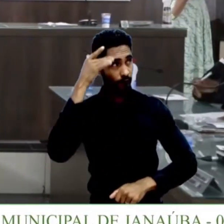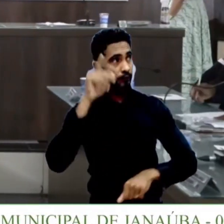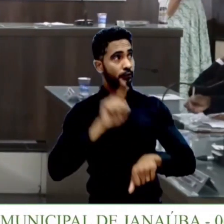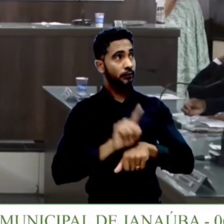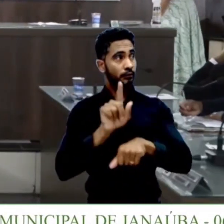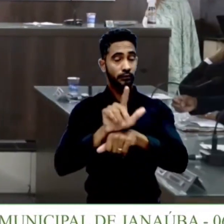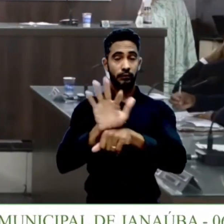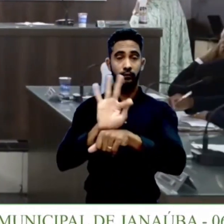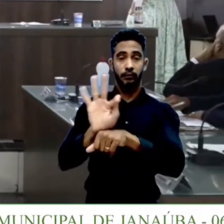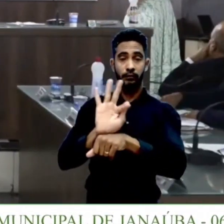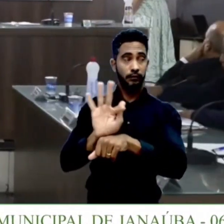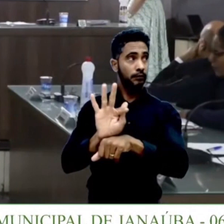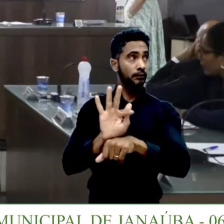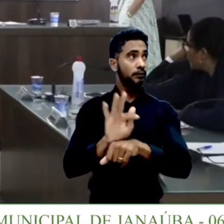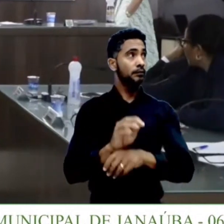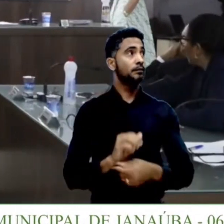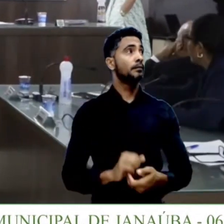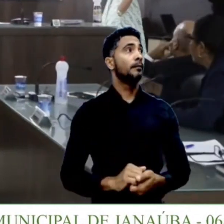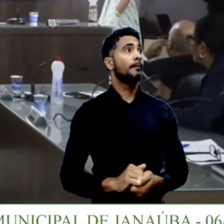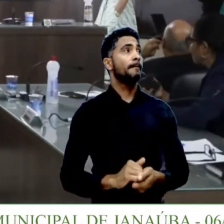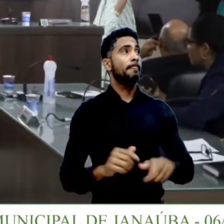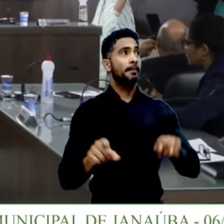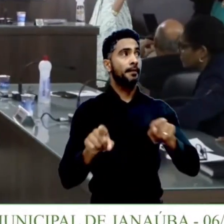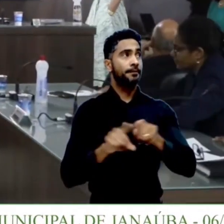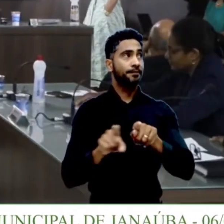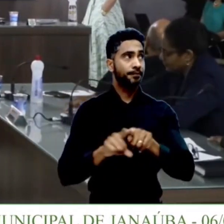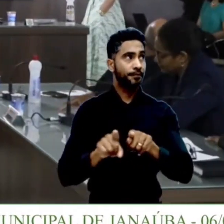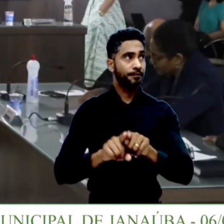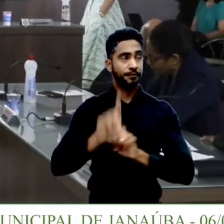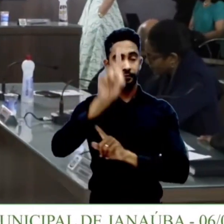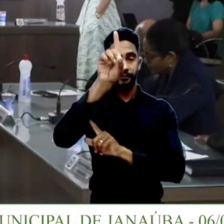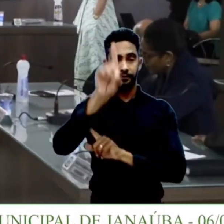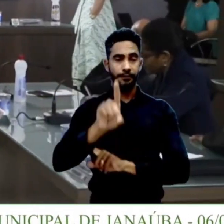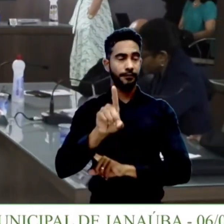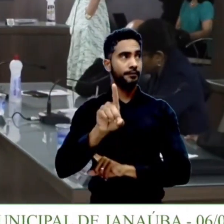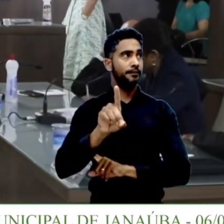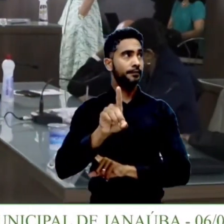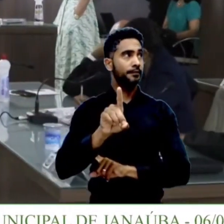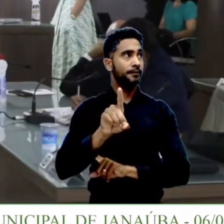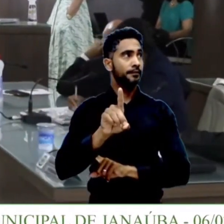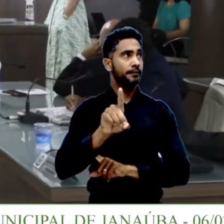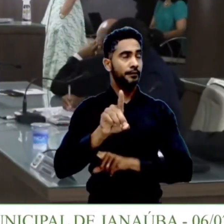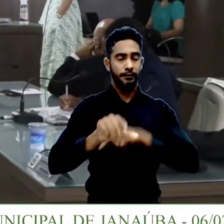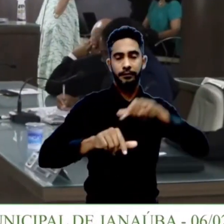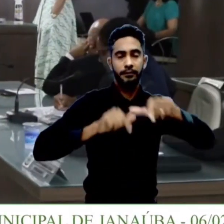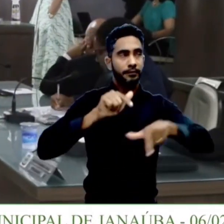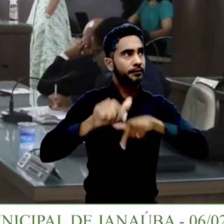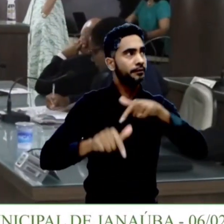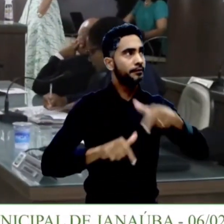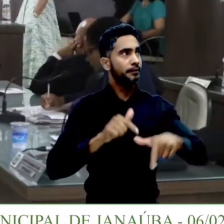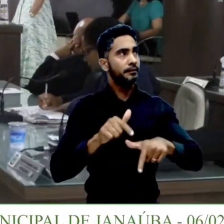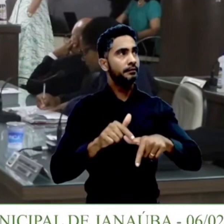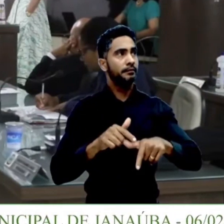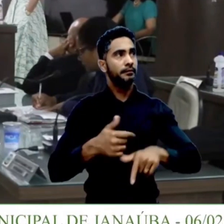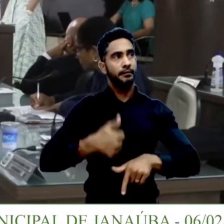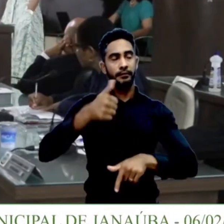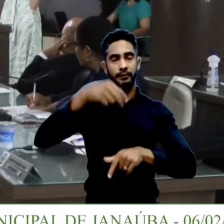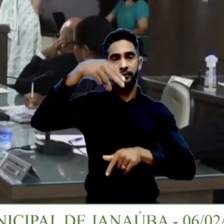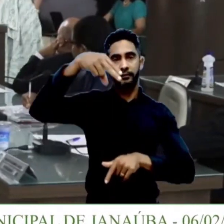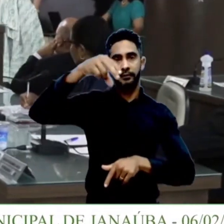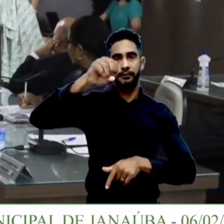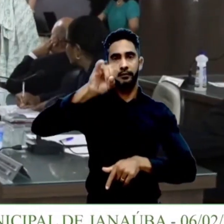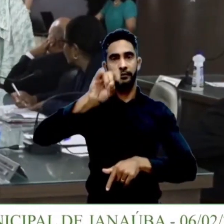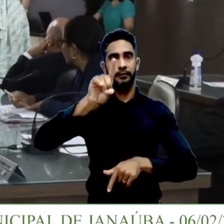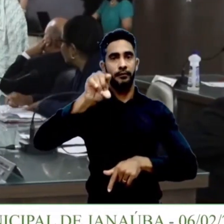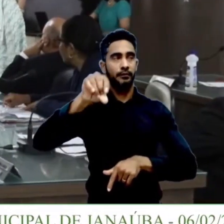Fiscal, pode avançar, Nete, e aqui a Diretoria Executiva. Aqui acima tem Nilde,